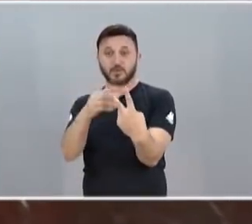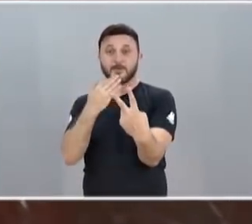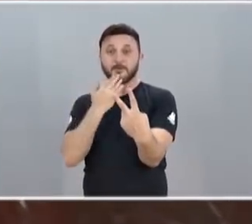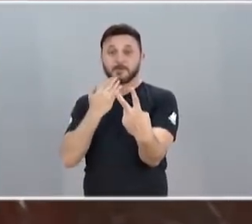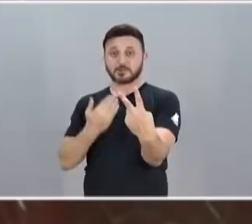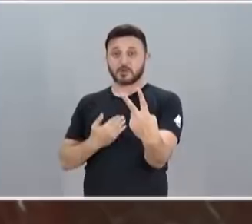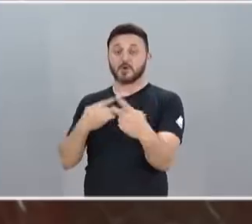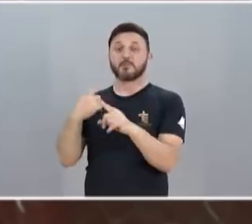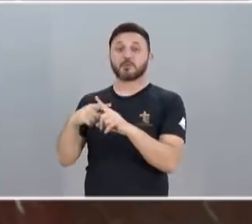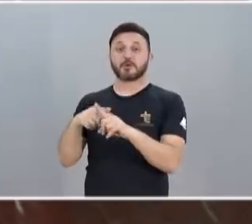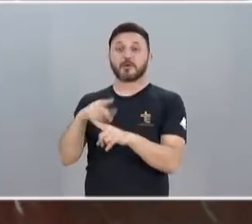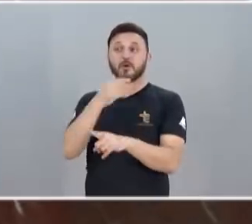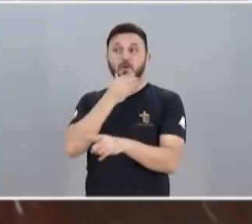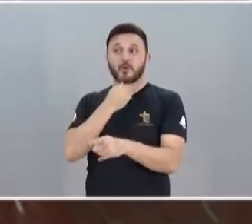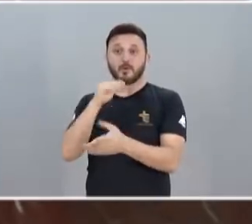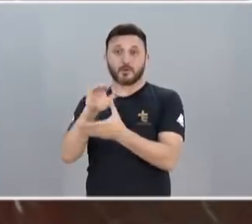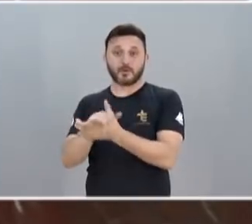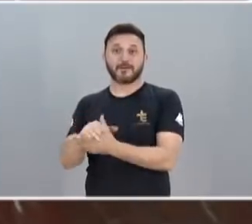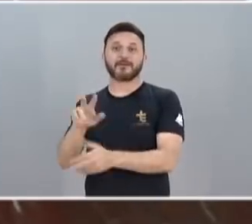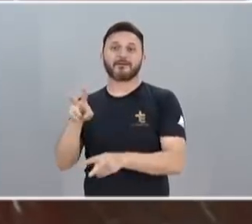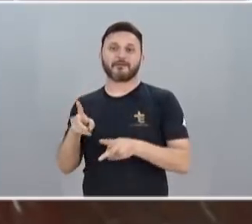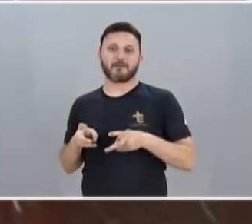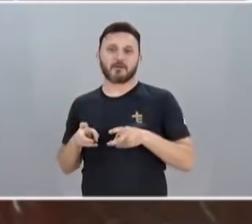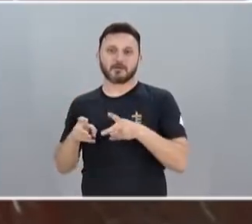está com câncer.